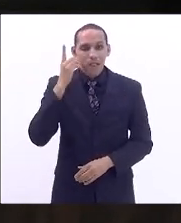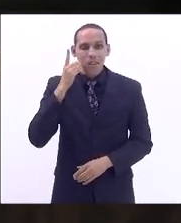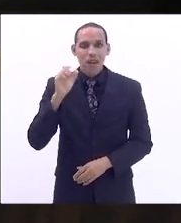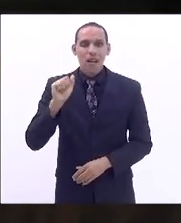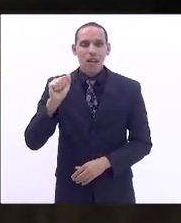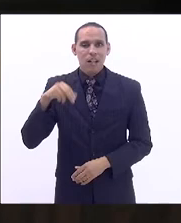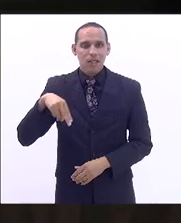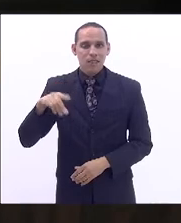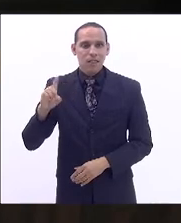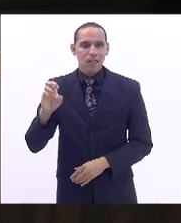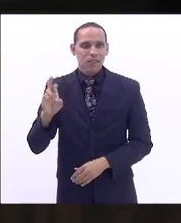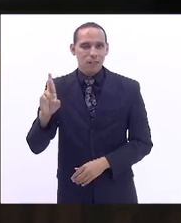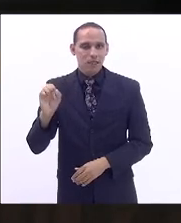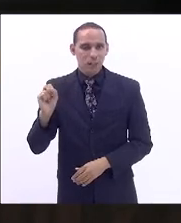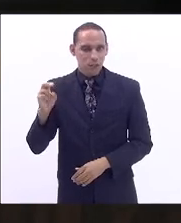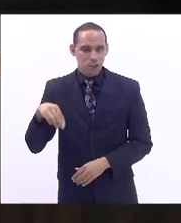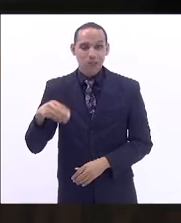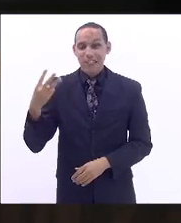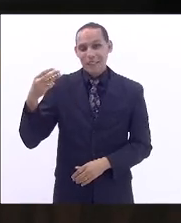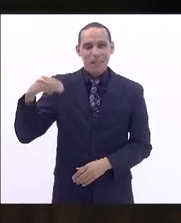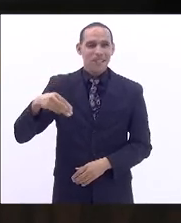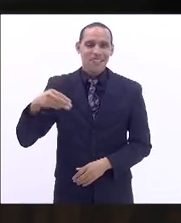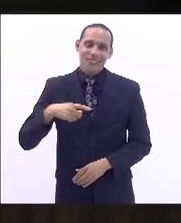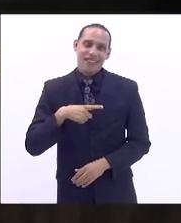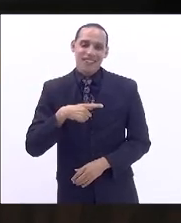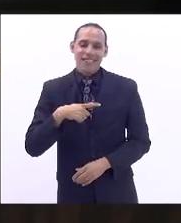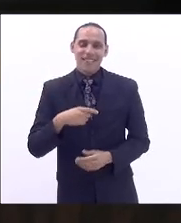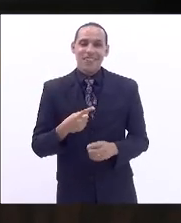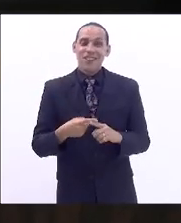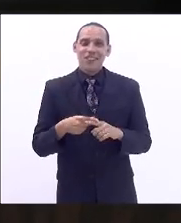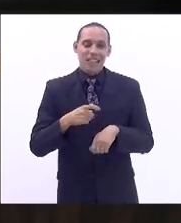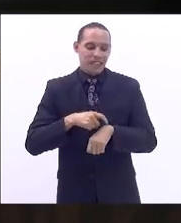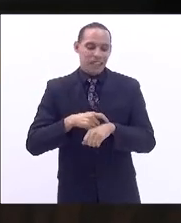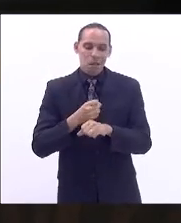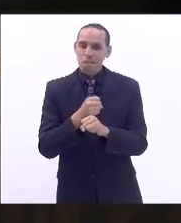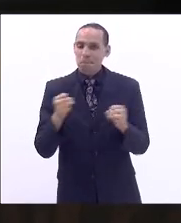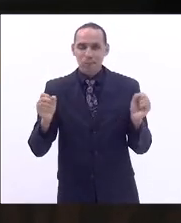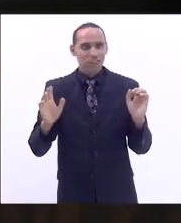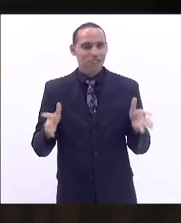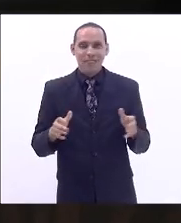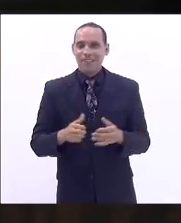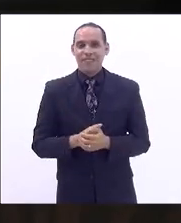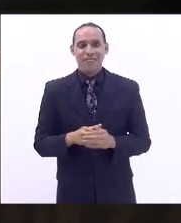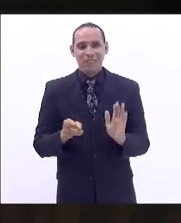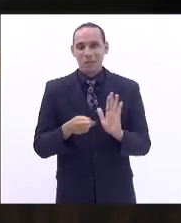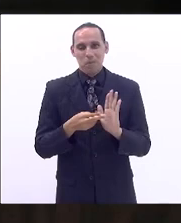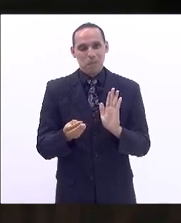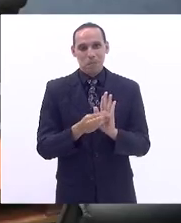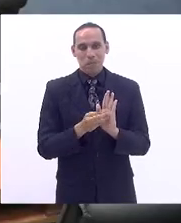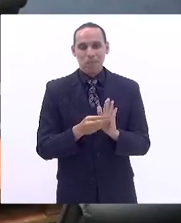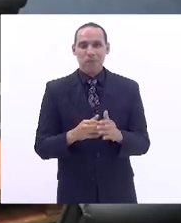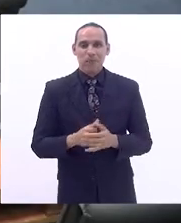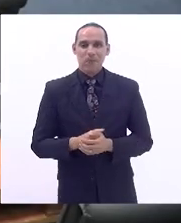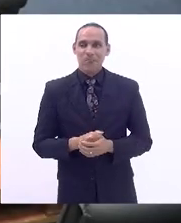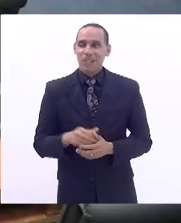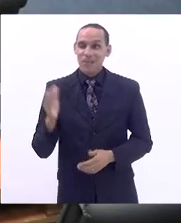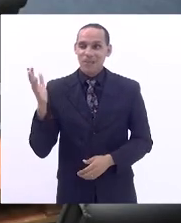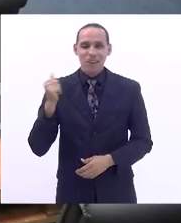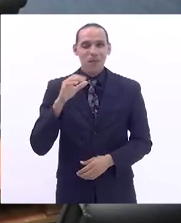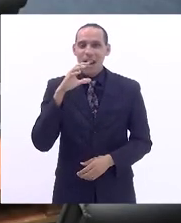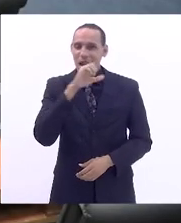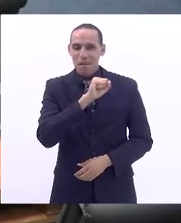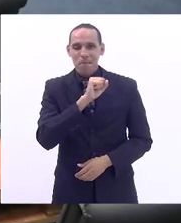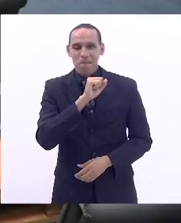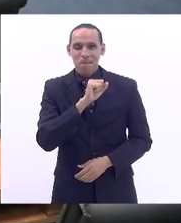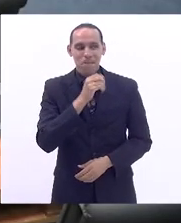deputado Anderson Moraes se eu tenho três minutos que já explodimos todos os tempos regimentais embora